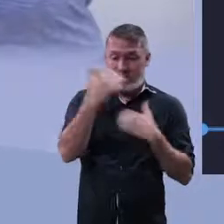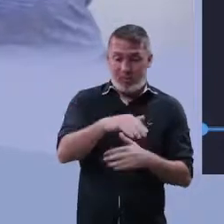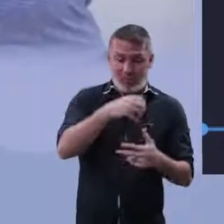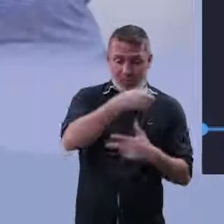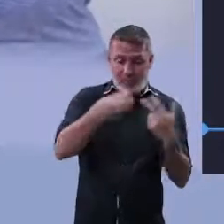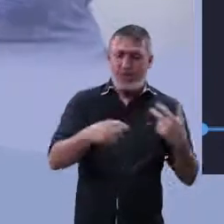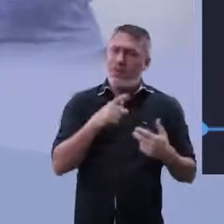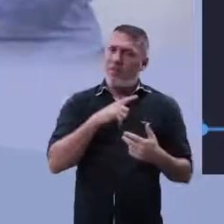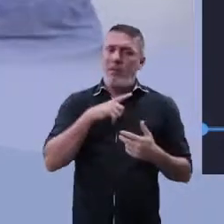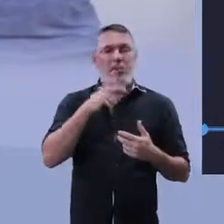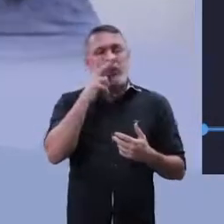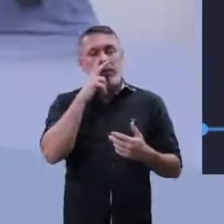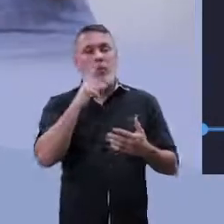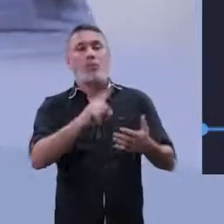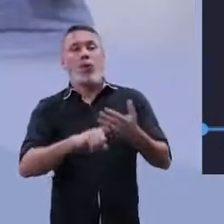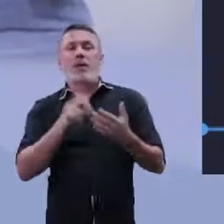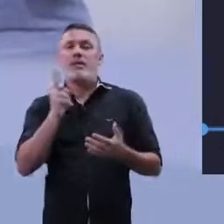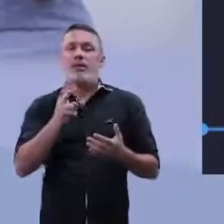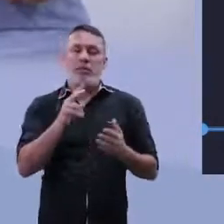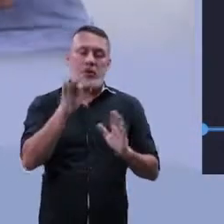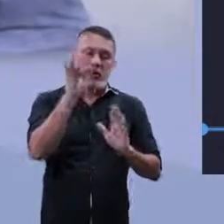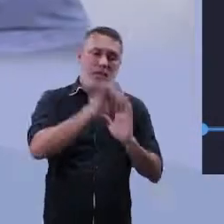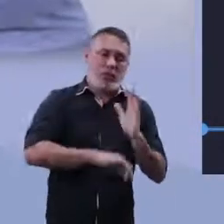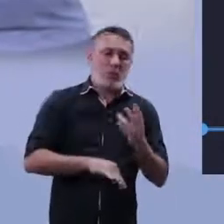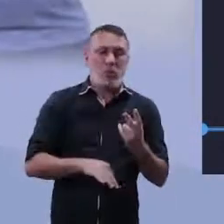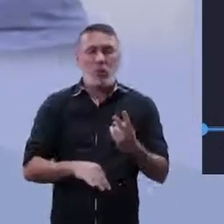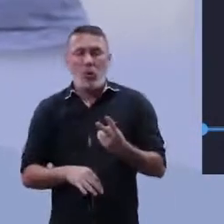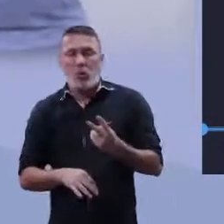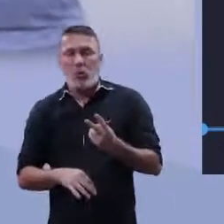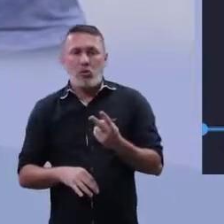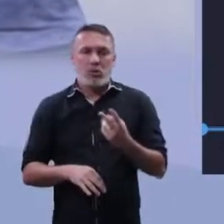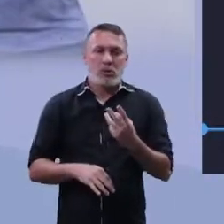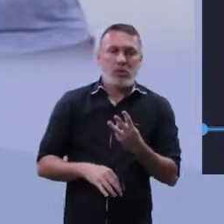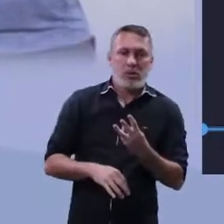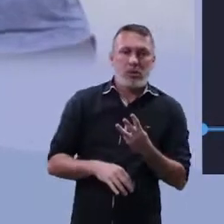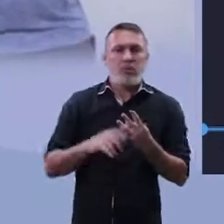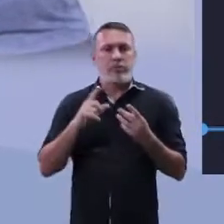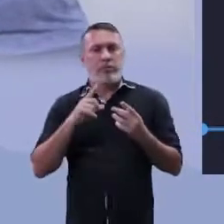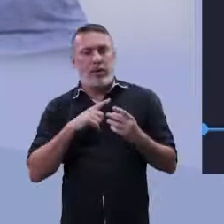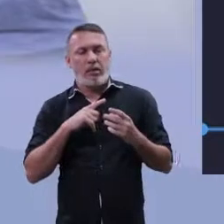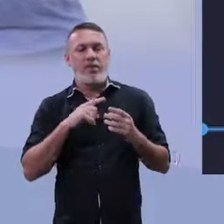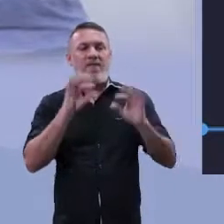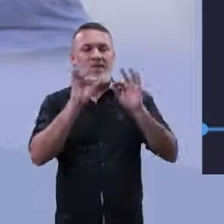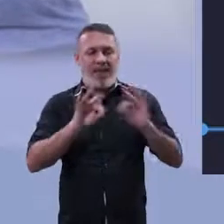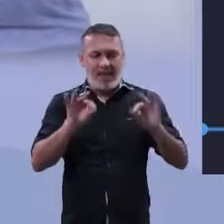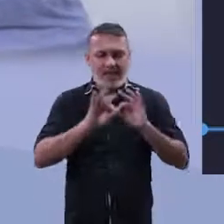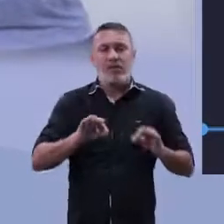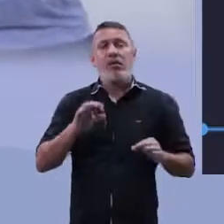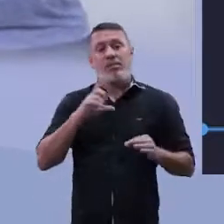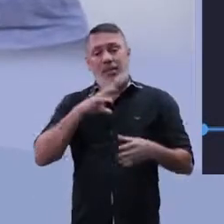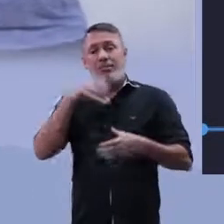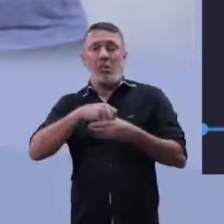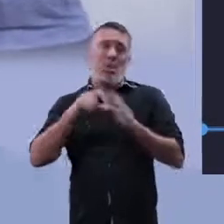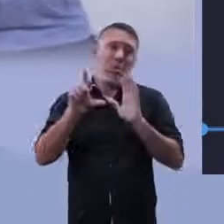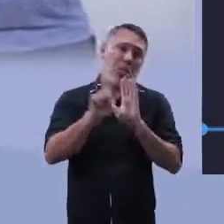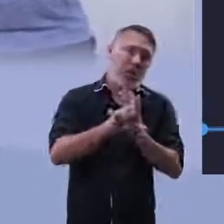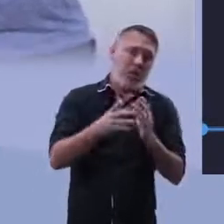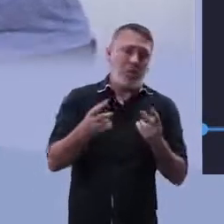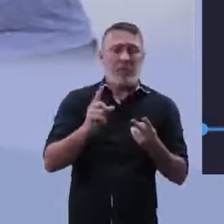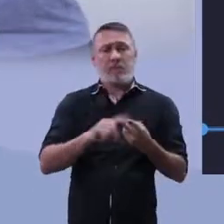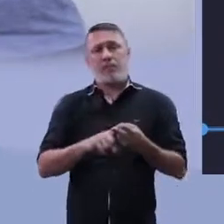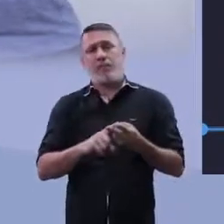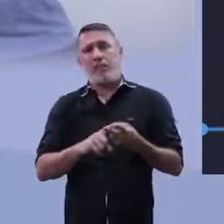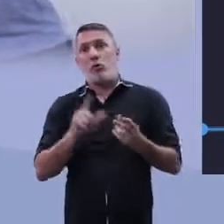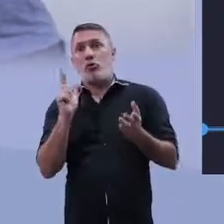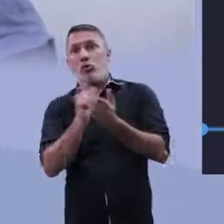para vocês 2 ou 3 textos verbais que vão trabalhar ali, geralmente uma lei,